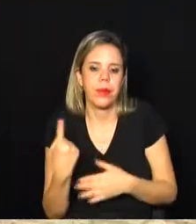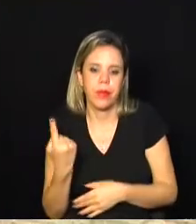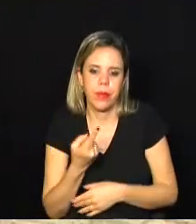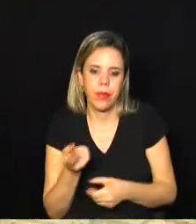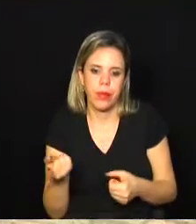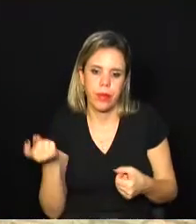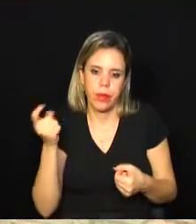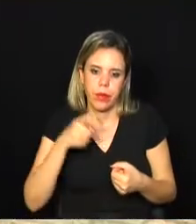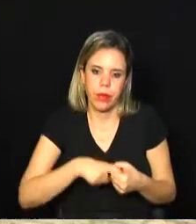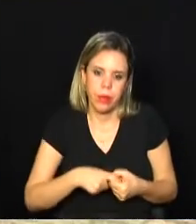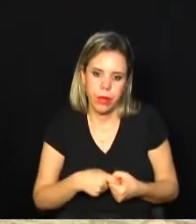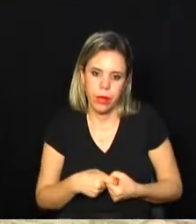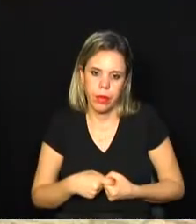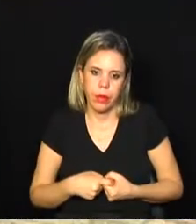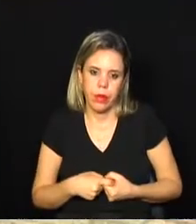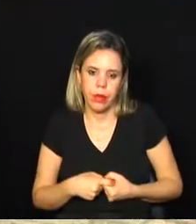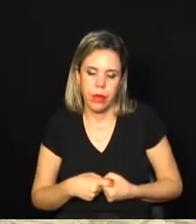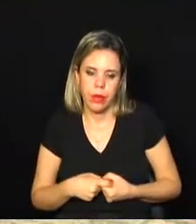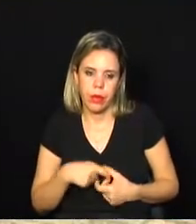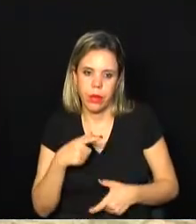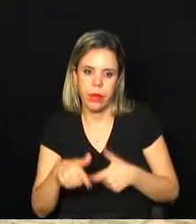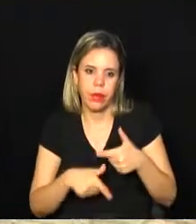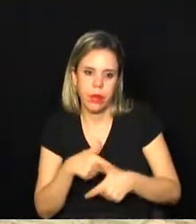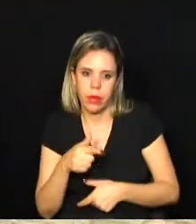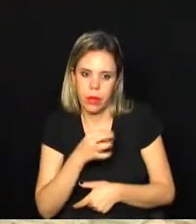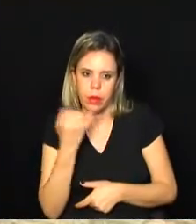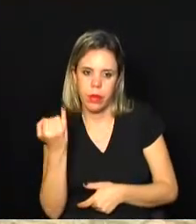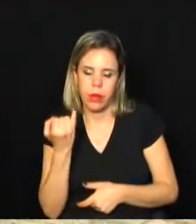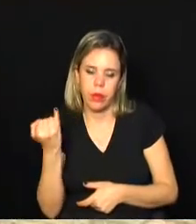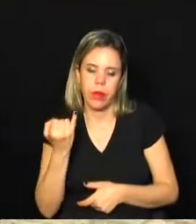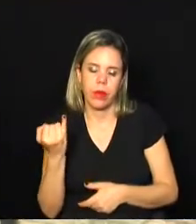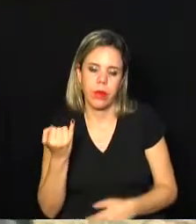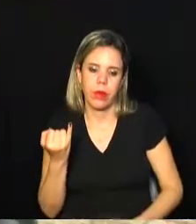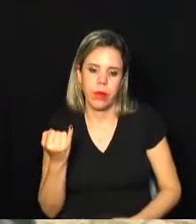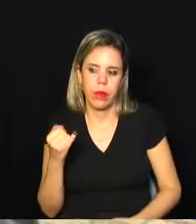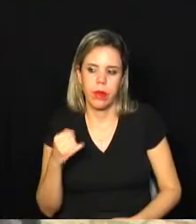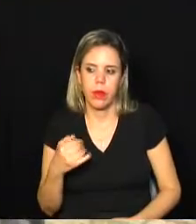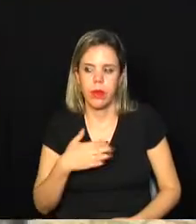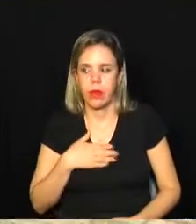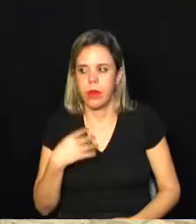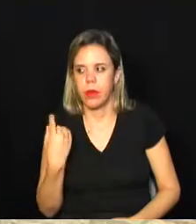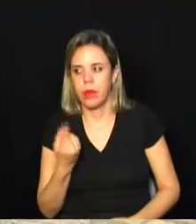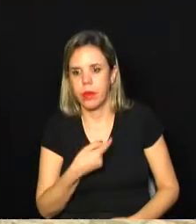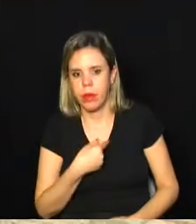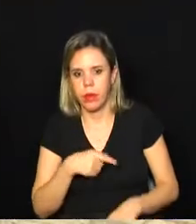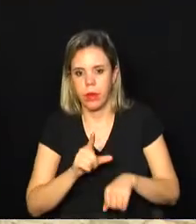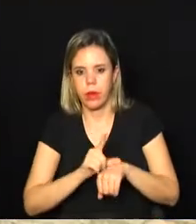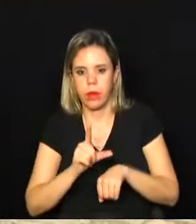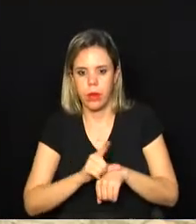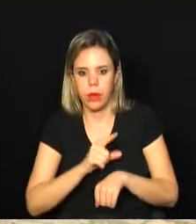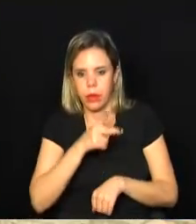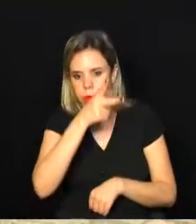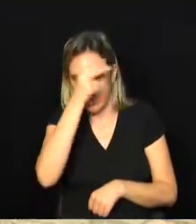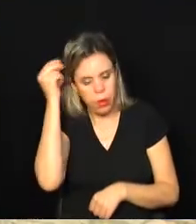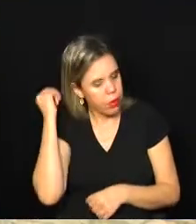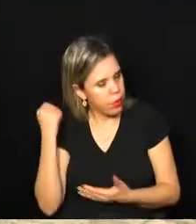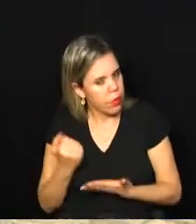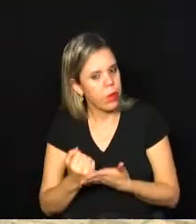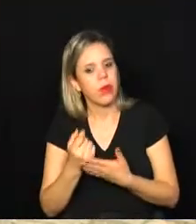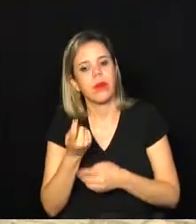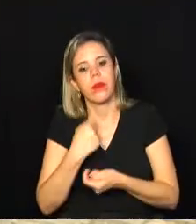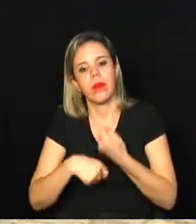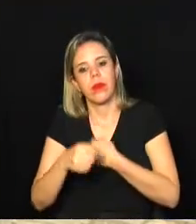possa retomar e aquecer o mercado vai ser muito importante tanto para nós tanto para o prefeito que